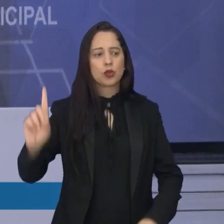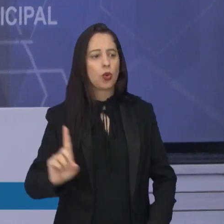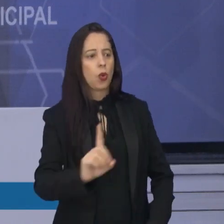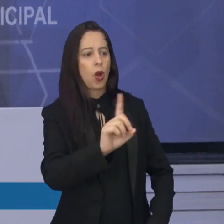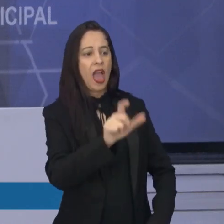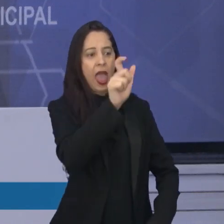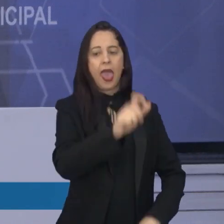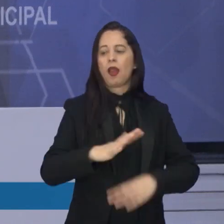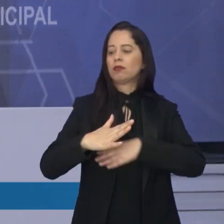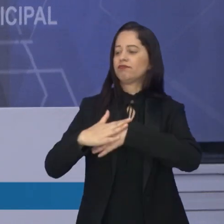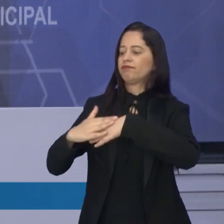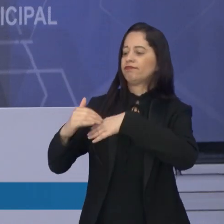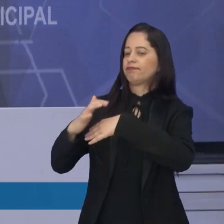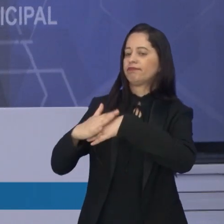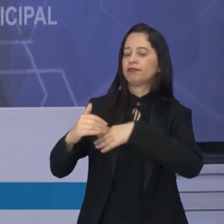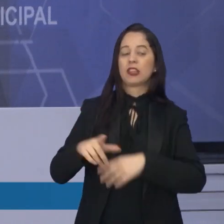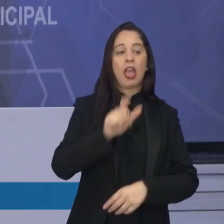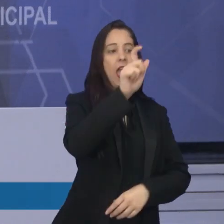sempre solidária,